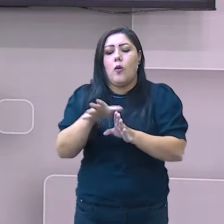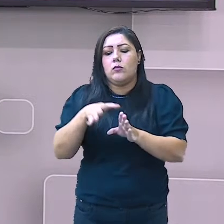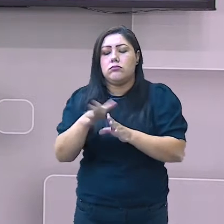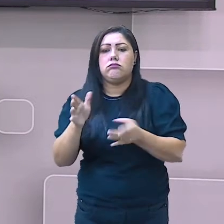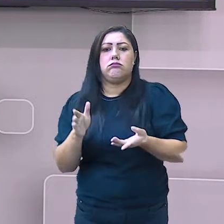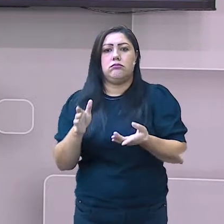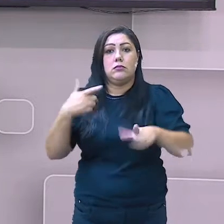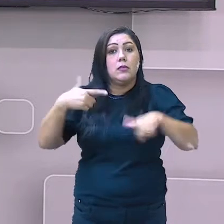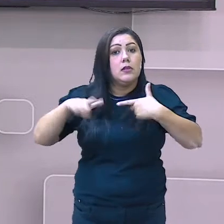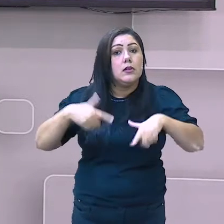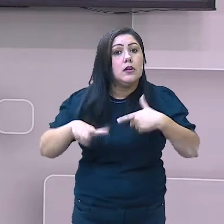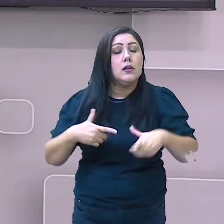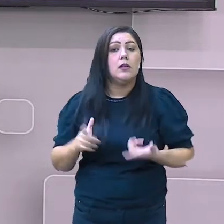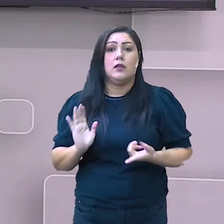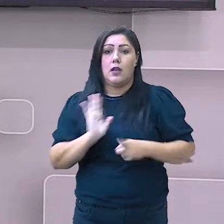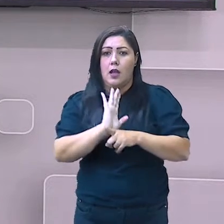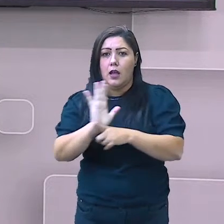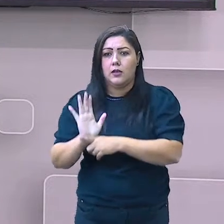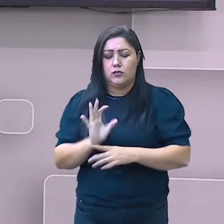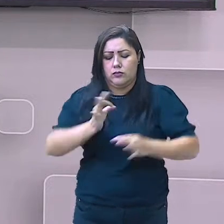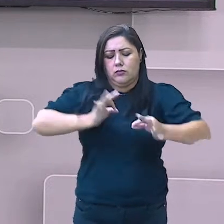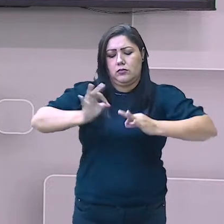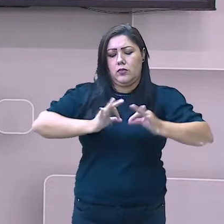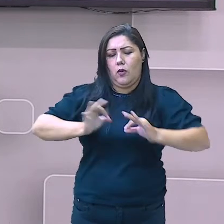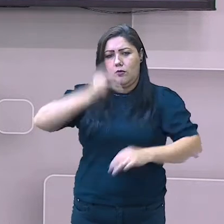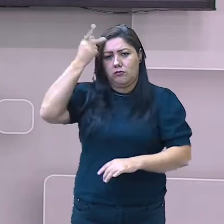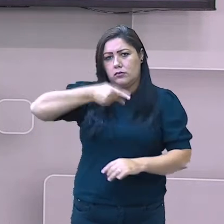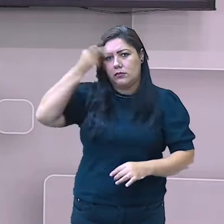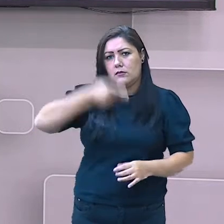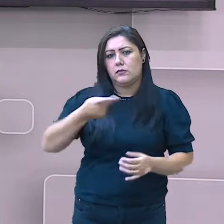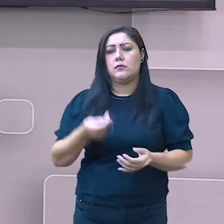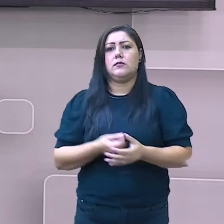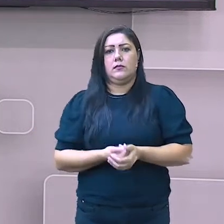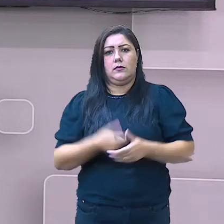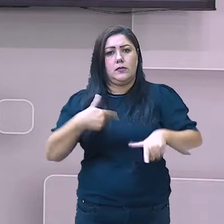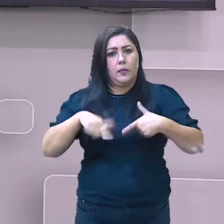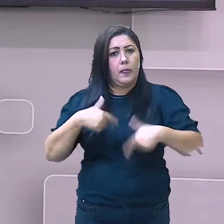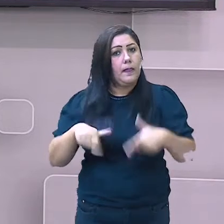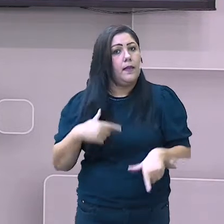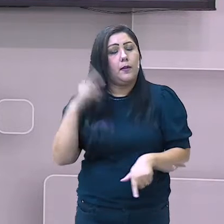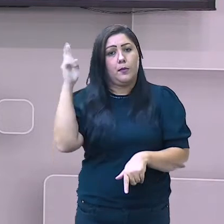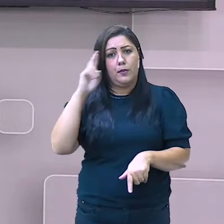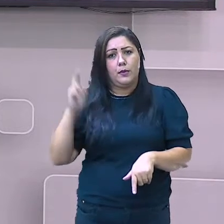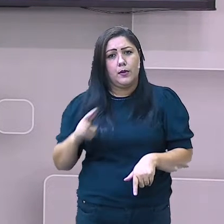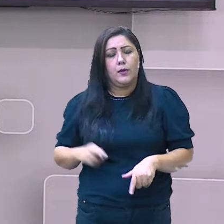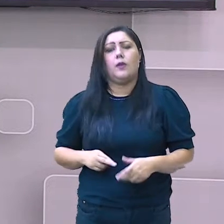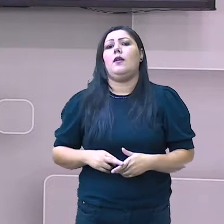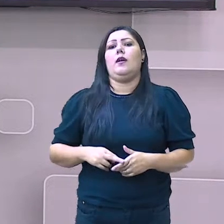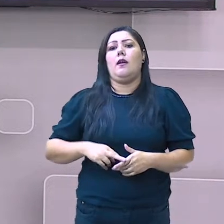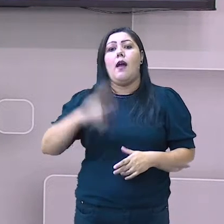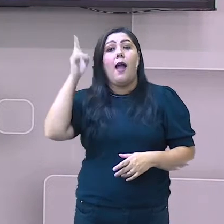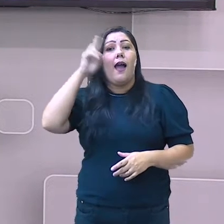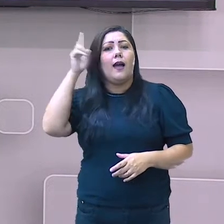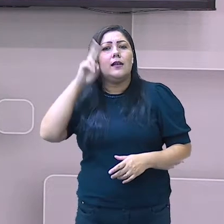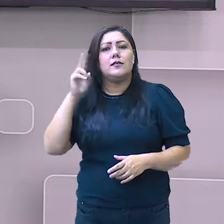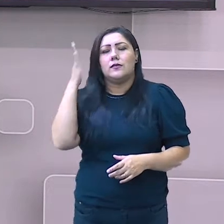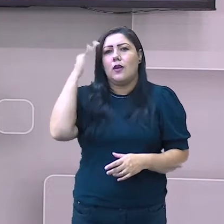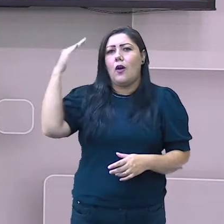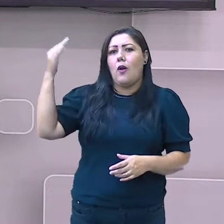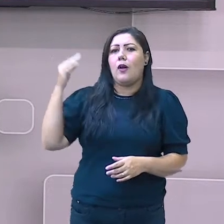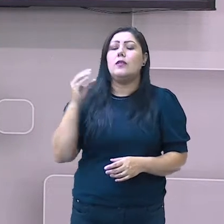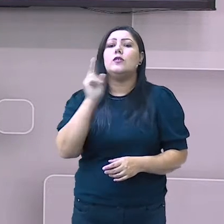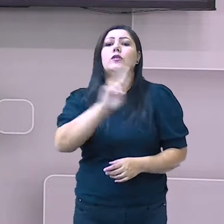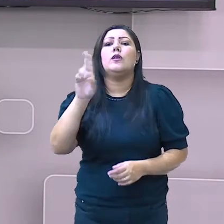Essa forma de auto-organização dos operários russos ficou conhecida na história como